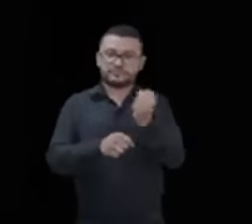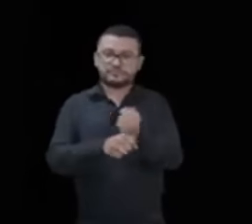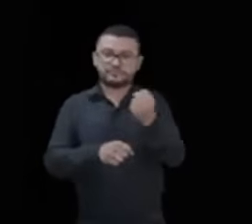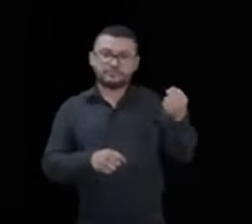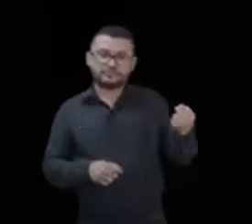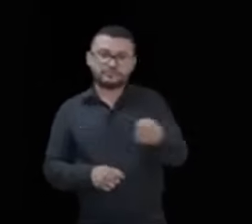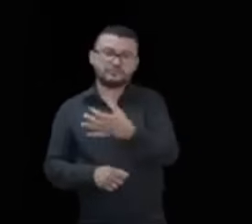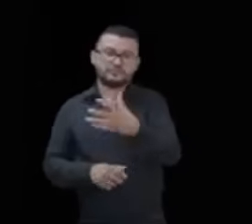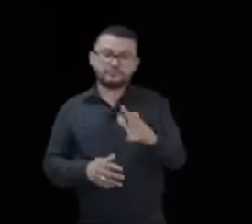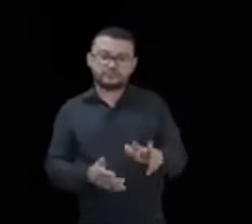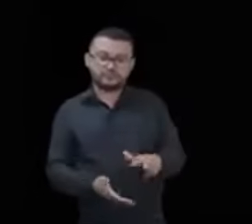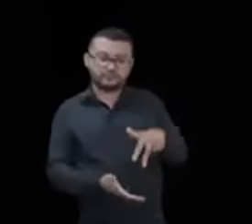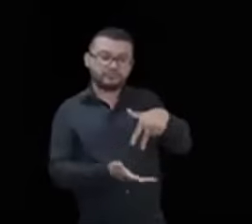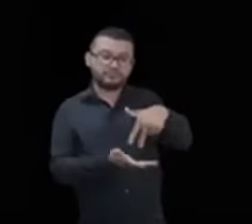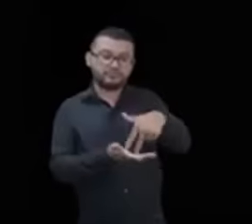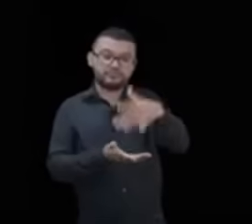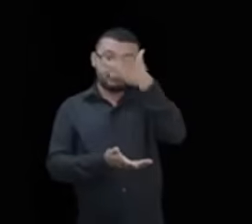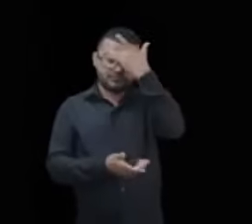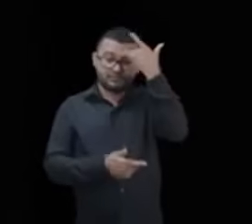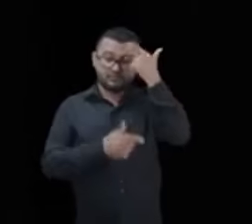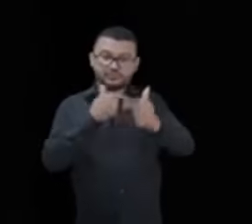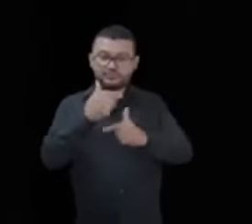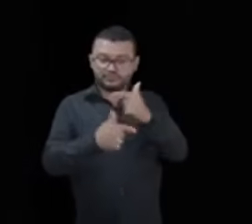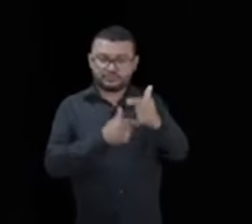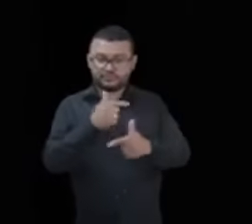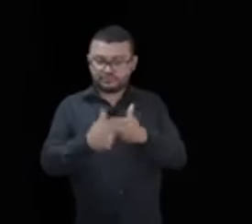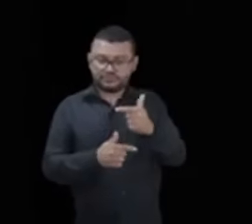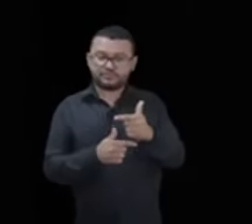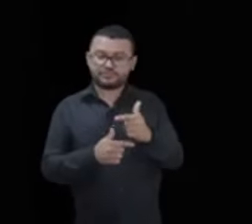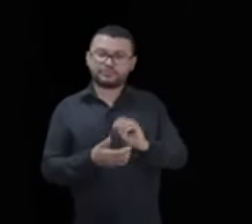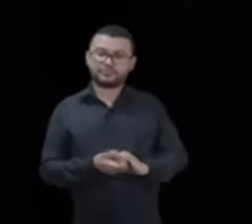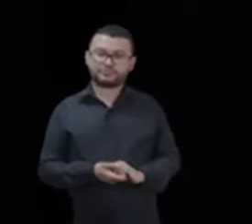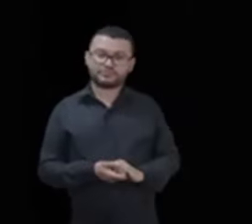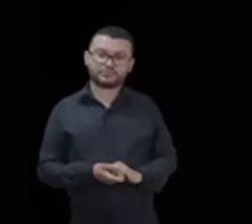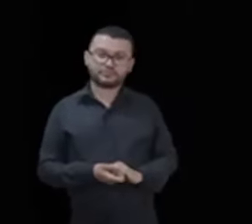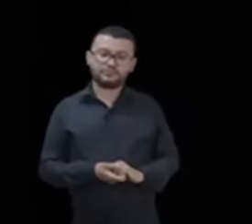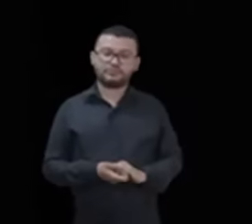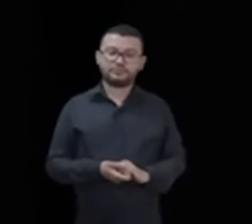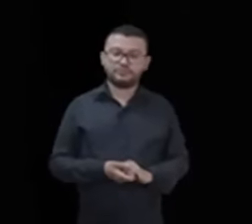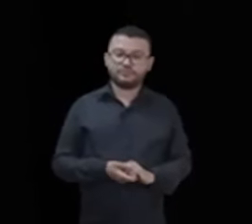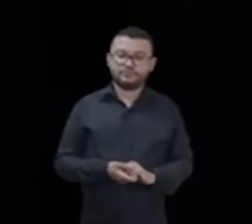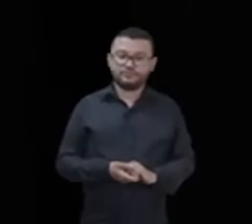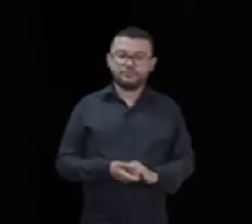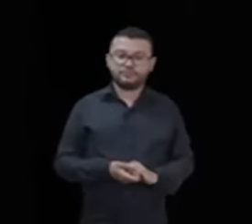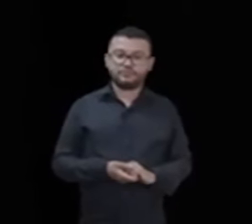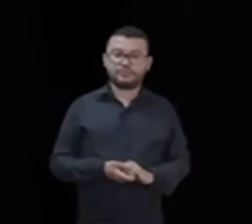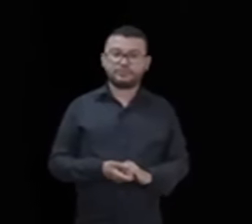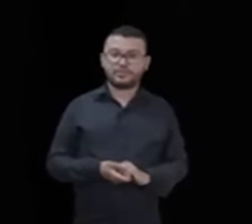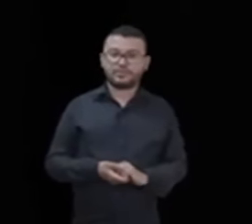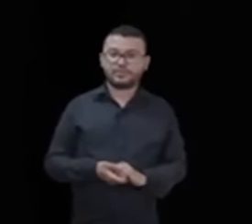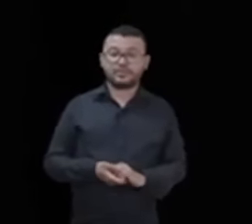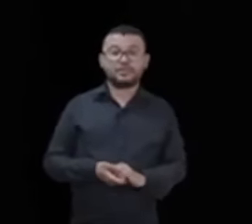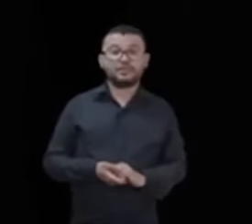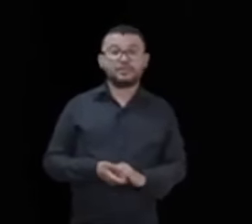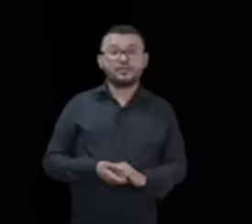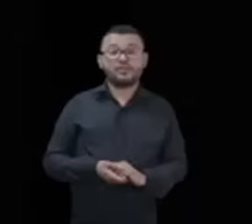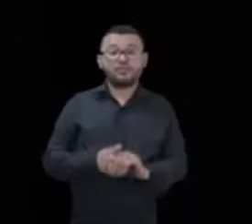novo protagonismo das trabalhadoras e dos trabalhadores. E esse processo só vai se dar se o PT